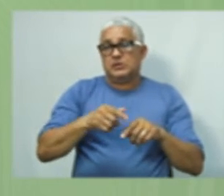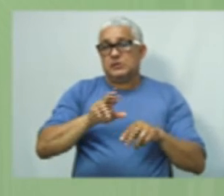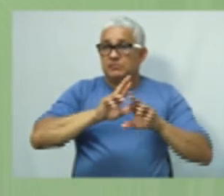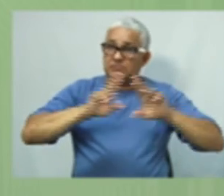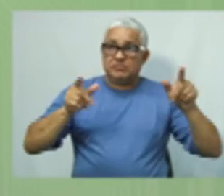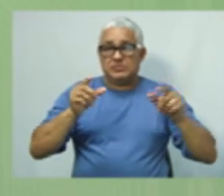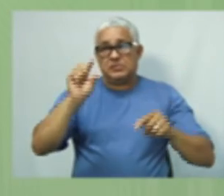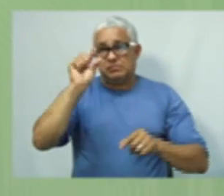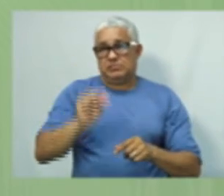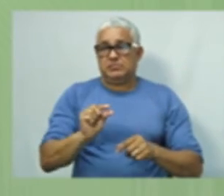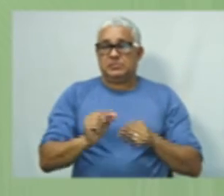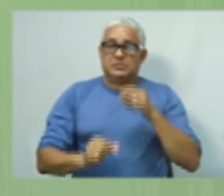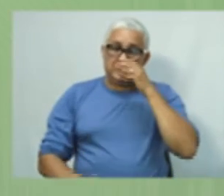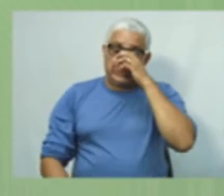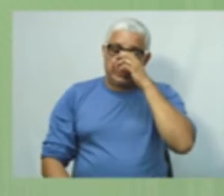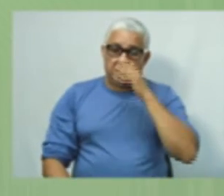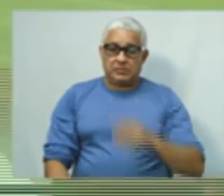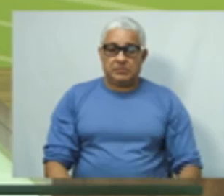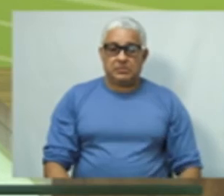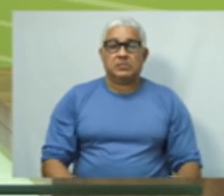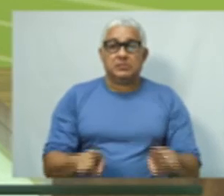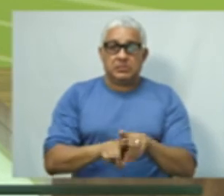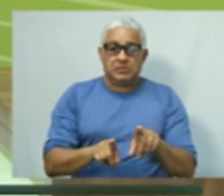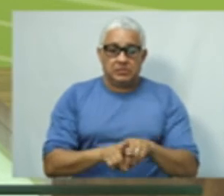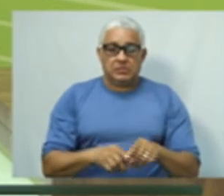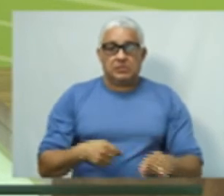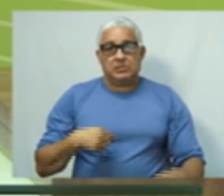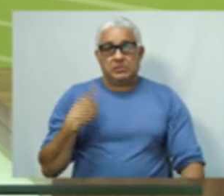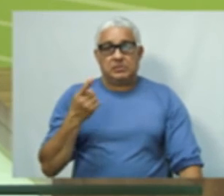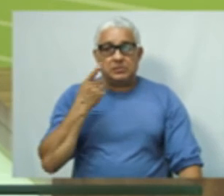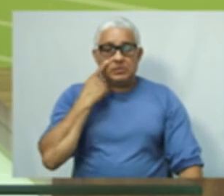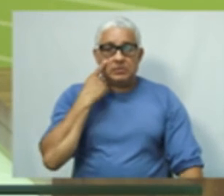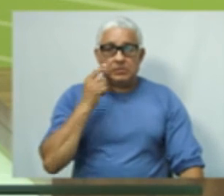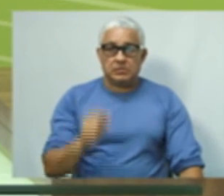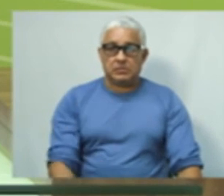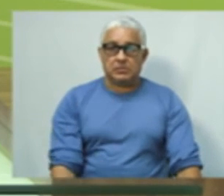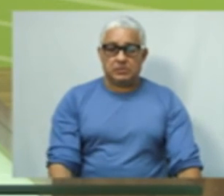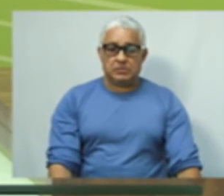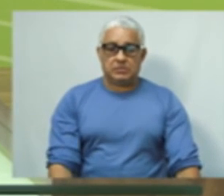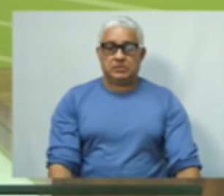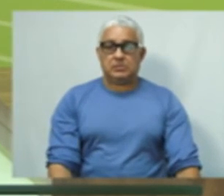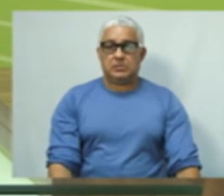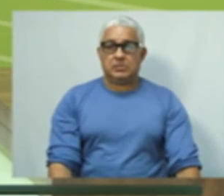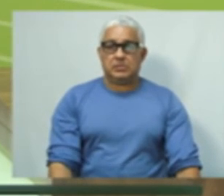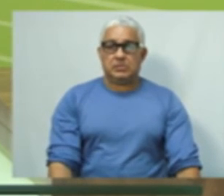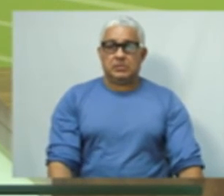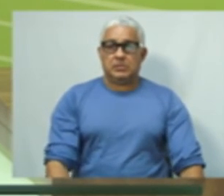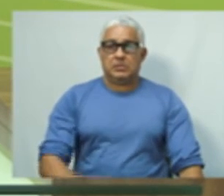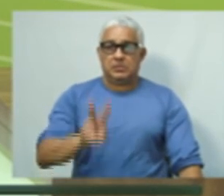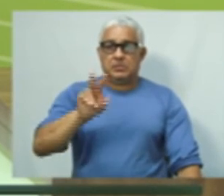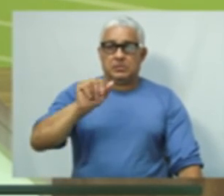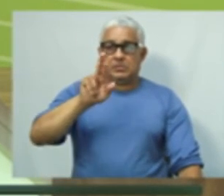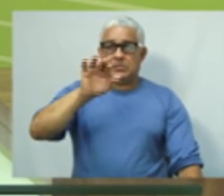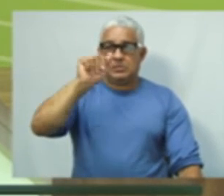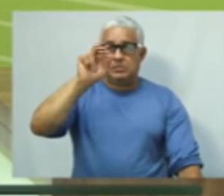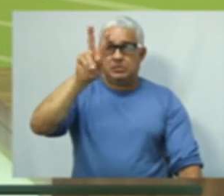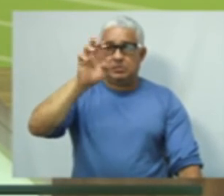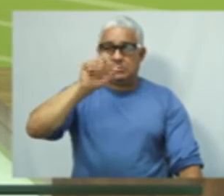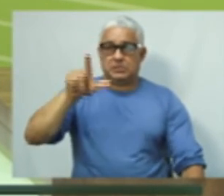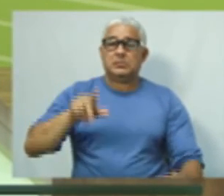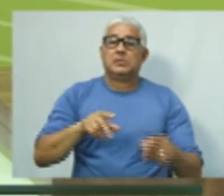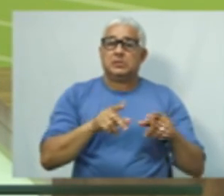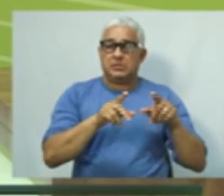professor? Isso mesmo, professora. E é interessante quando nós observamos as receitas mais variáveis, são receita de